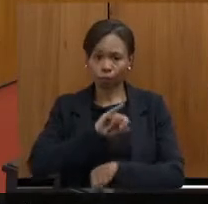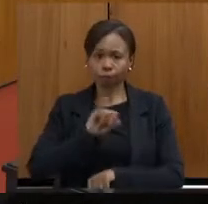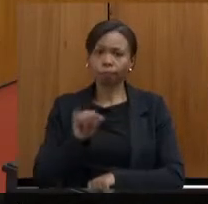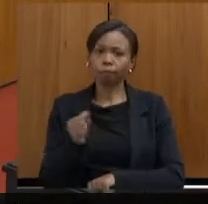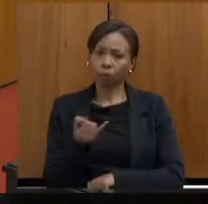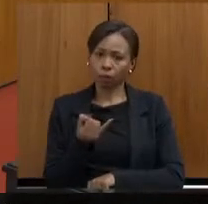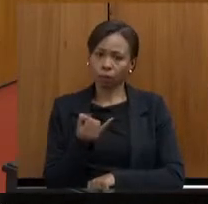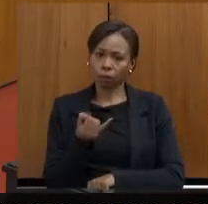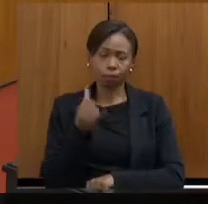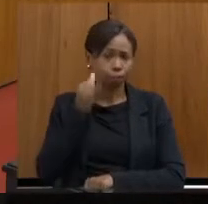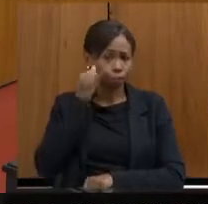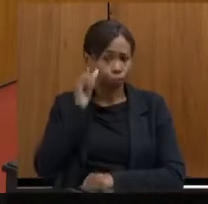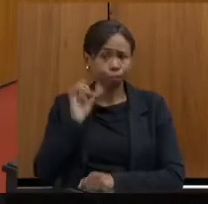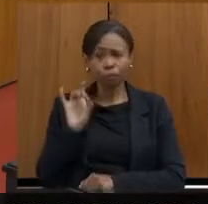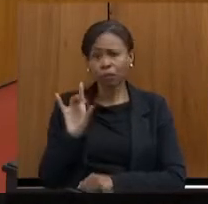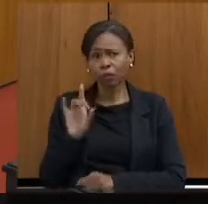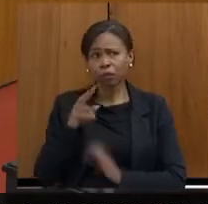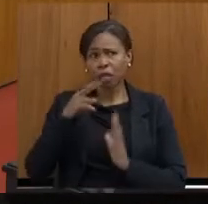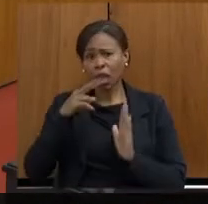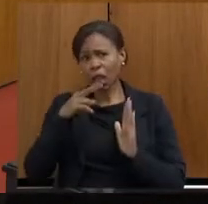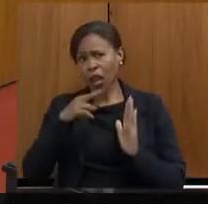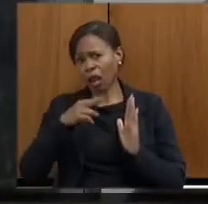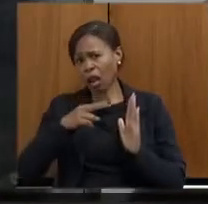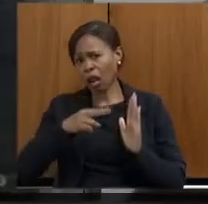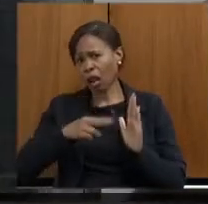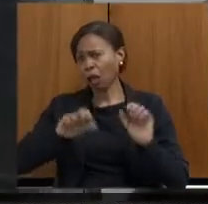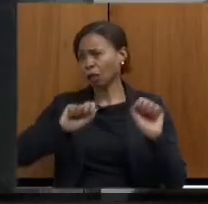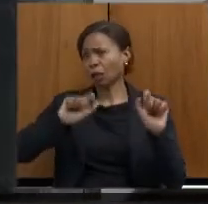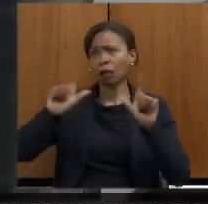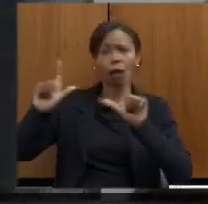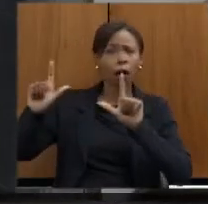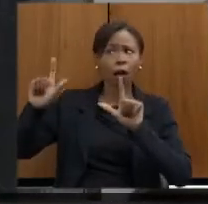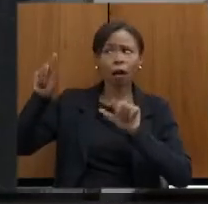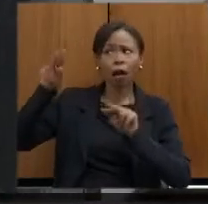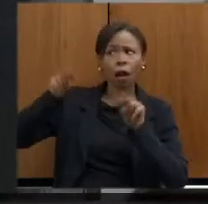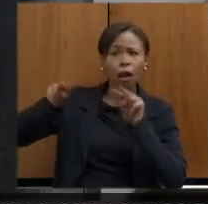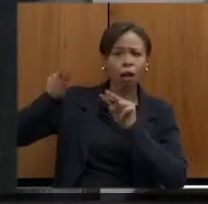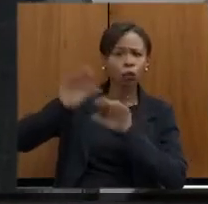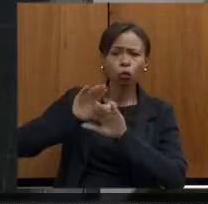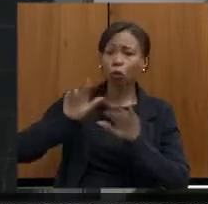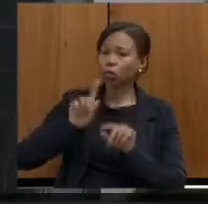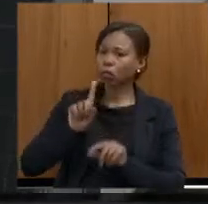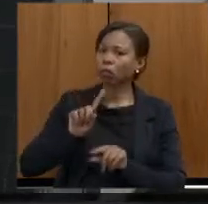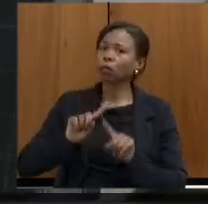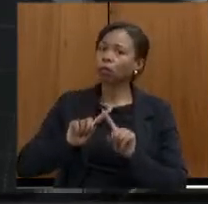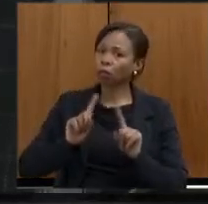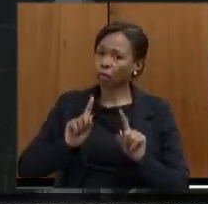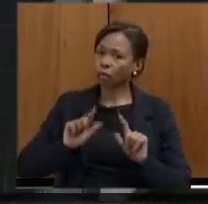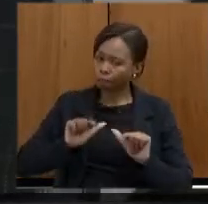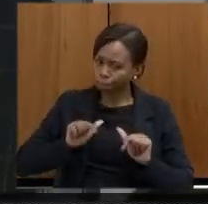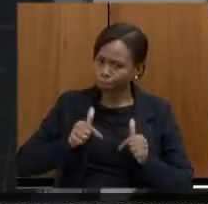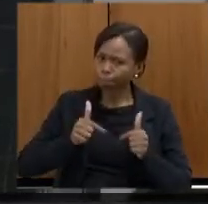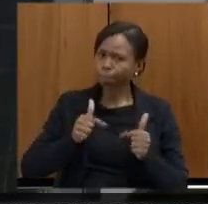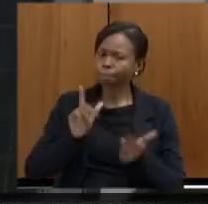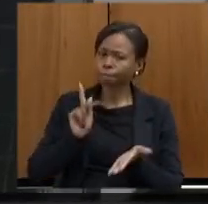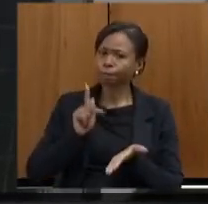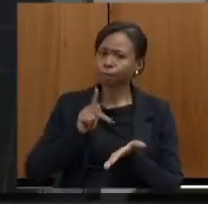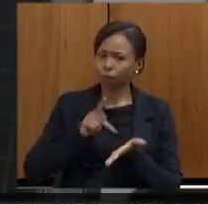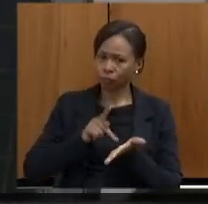uma leitura, né, de uma transparência, a gente realmente poder trabalhar a fiscalização da secretaria de forma